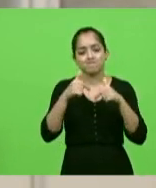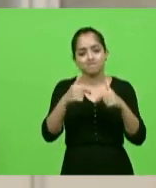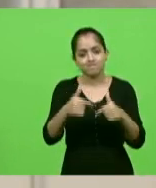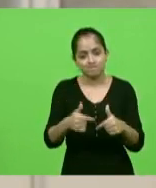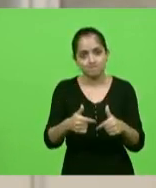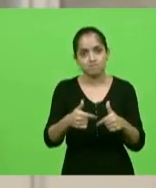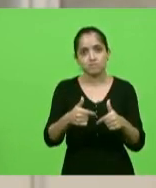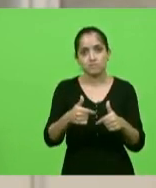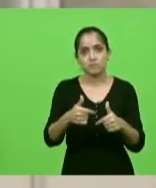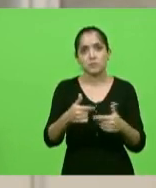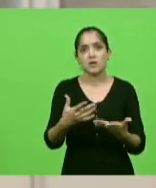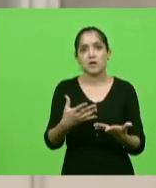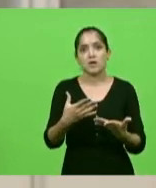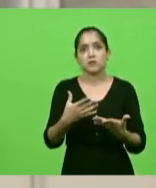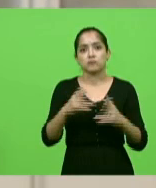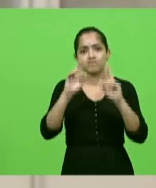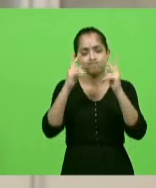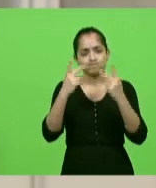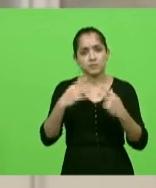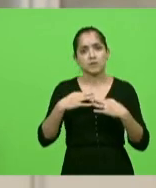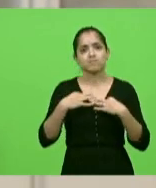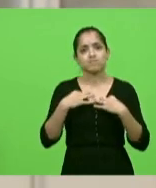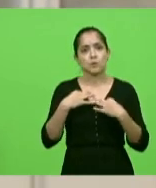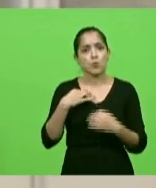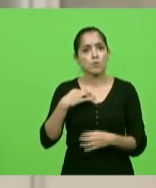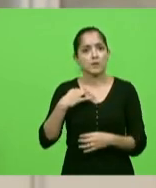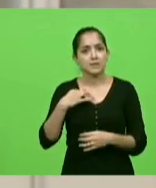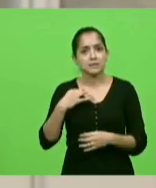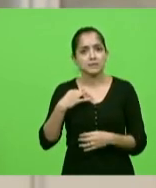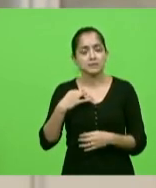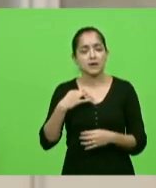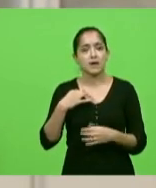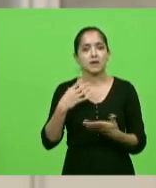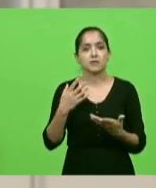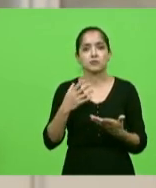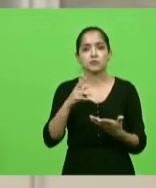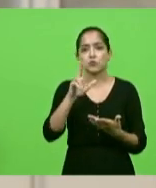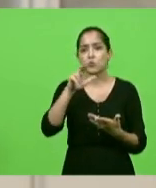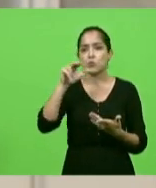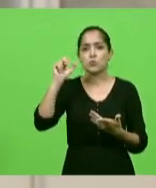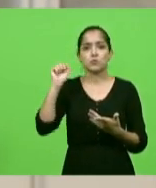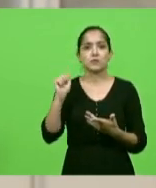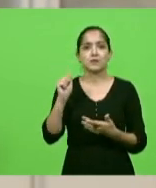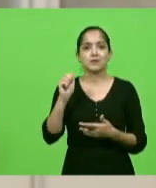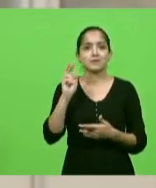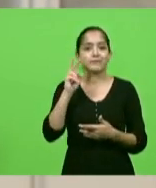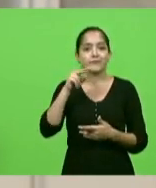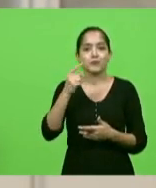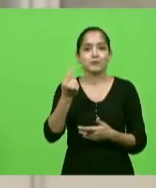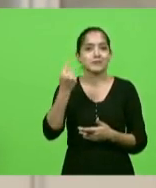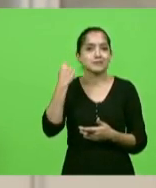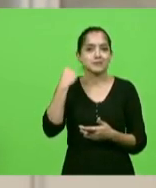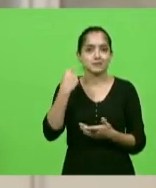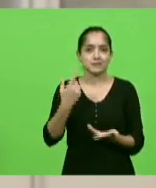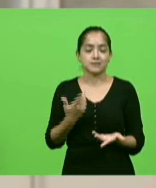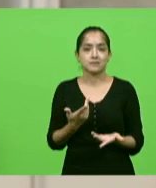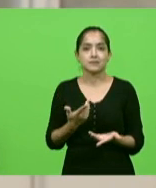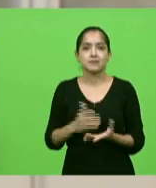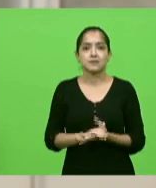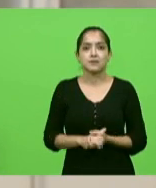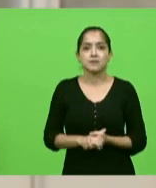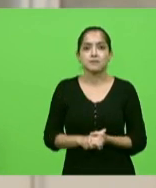e o Espírito humanitário talvez jamais vistos e portanto